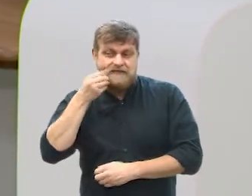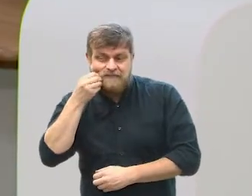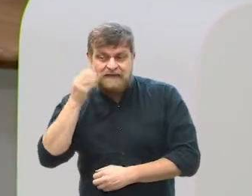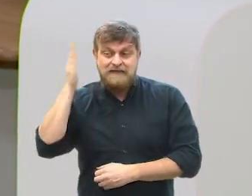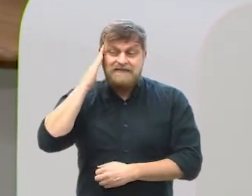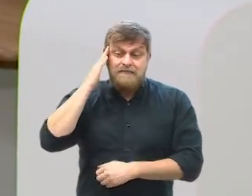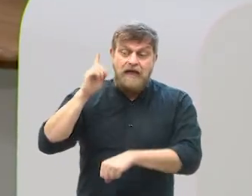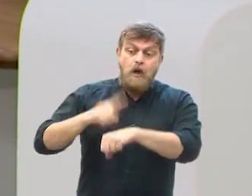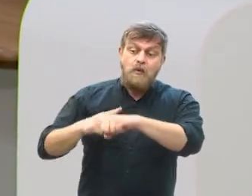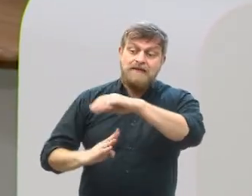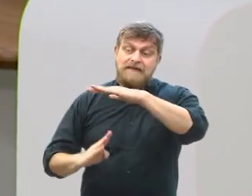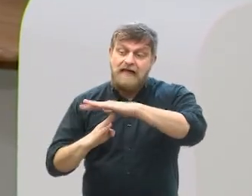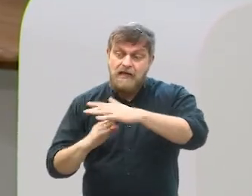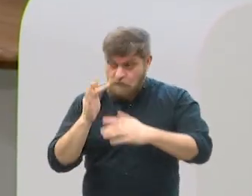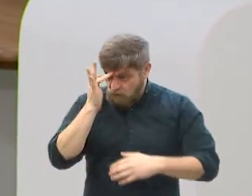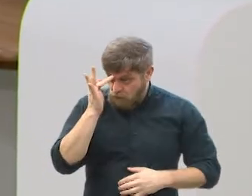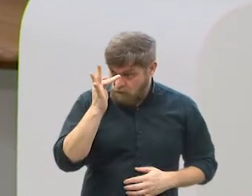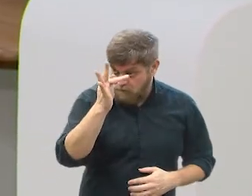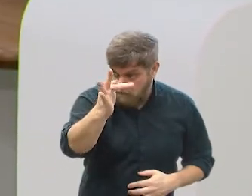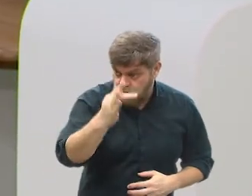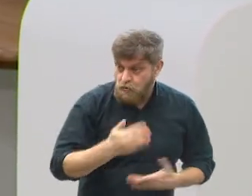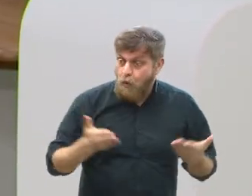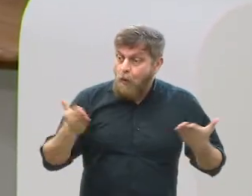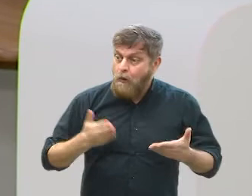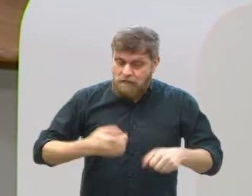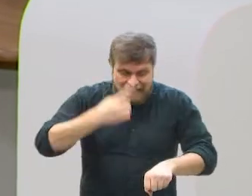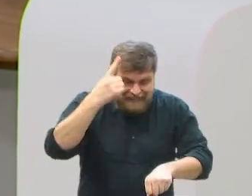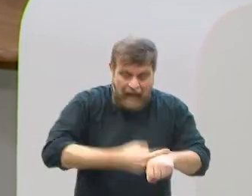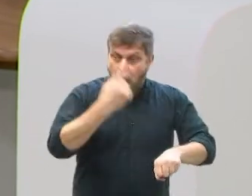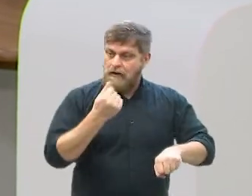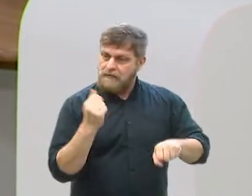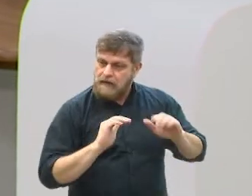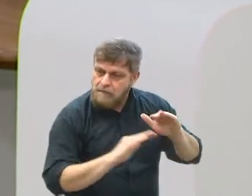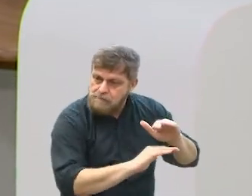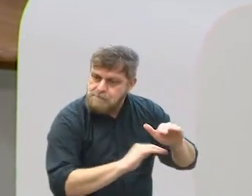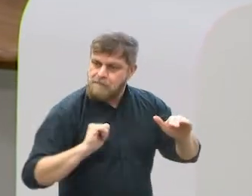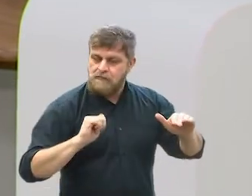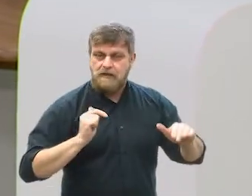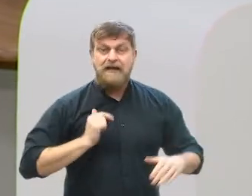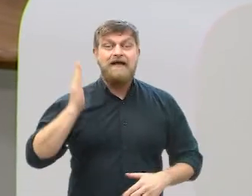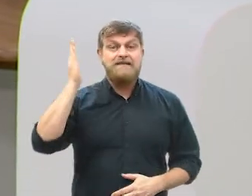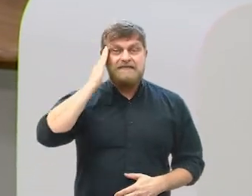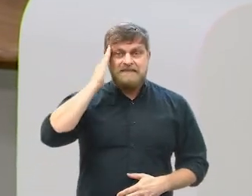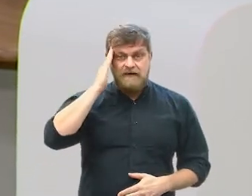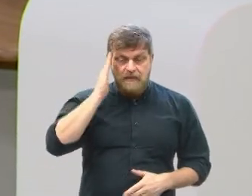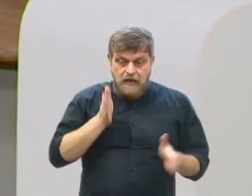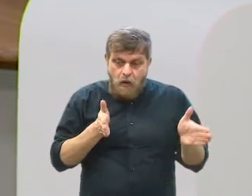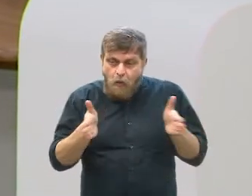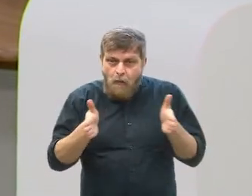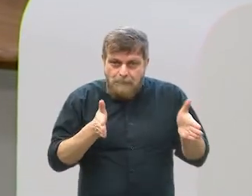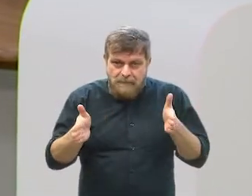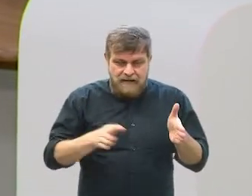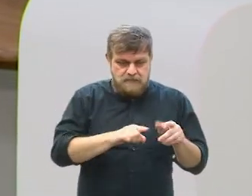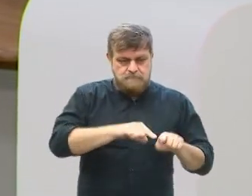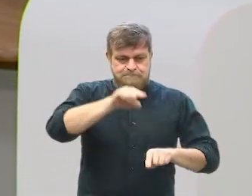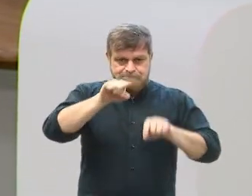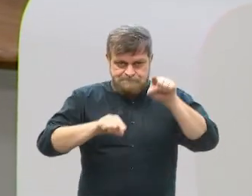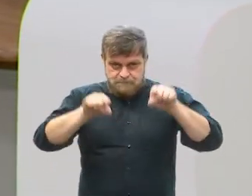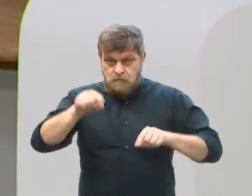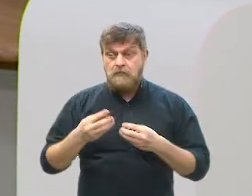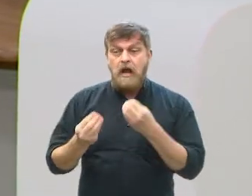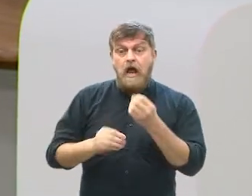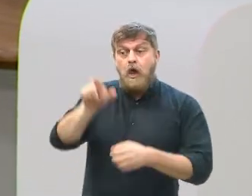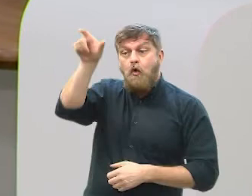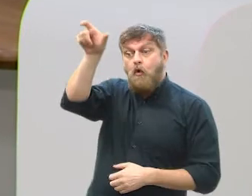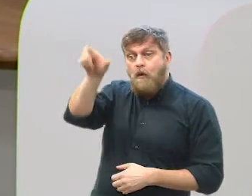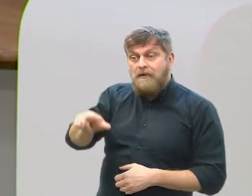né, o horizonte que ele tem dessa expectativa, desse dinheiro que ele vai estar investido na instituição e como ele vai